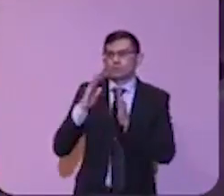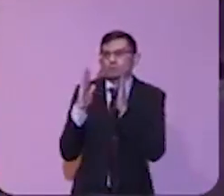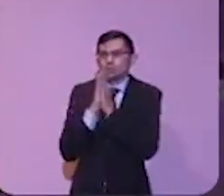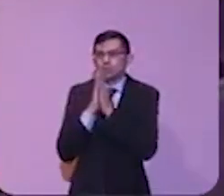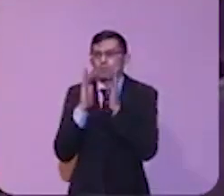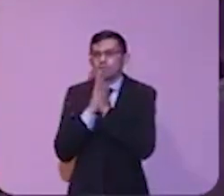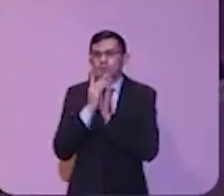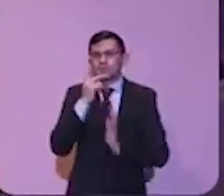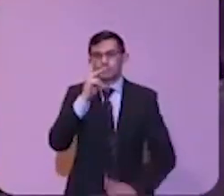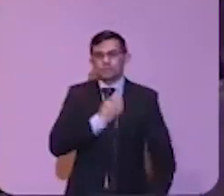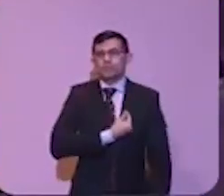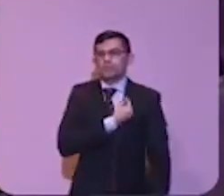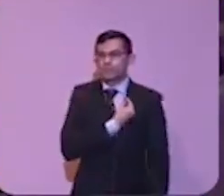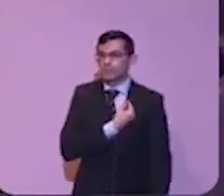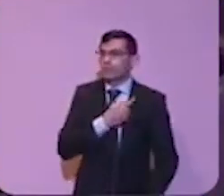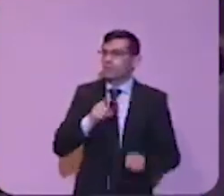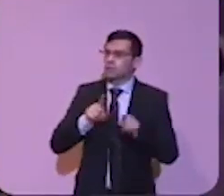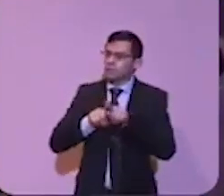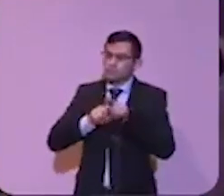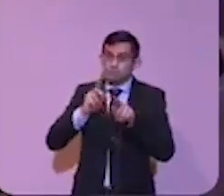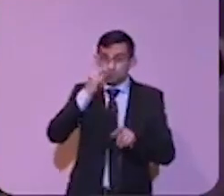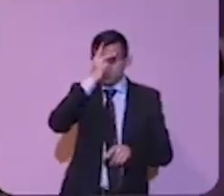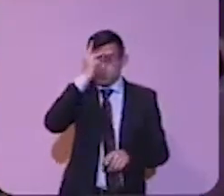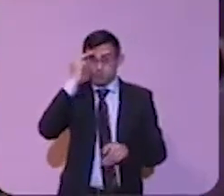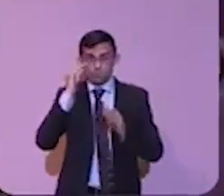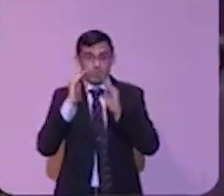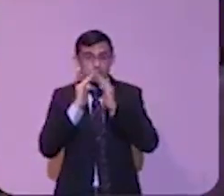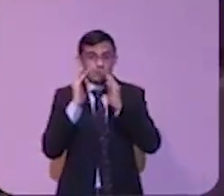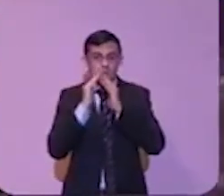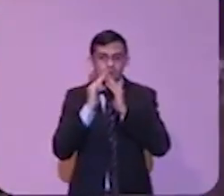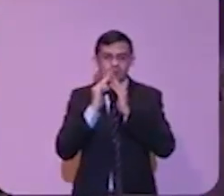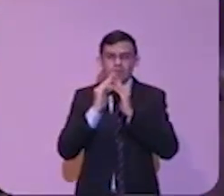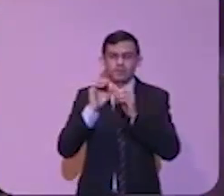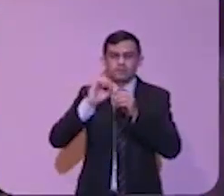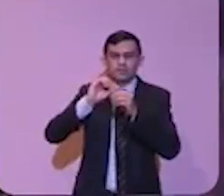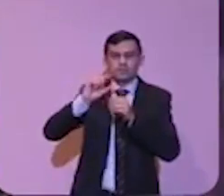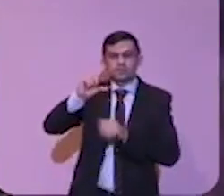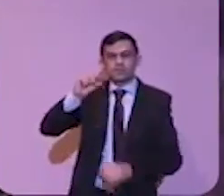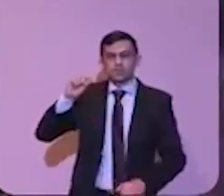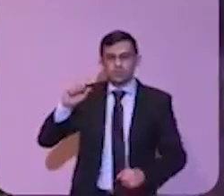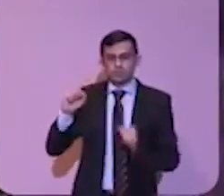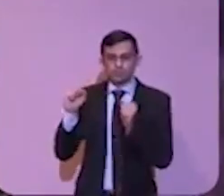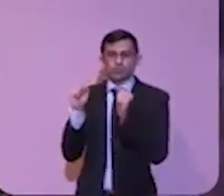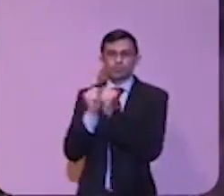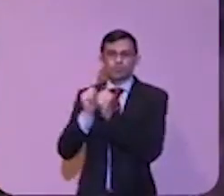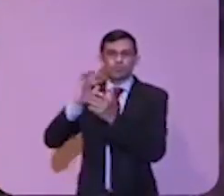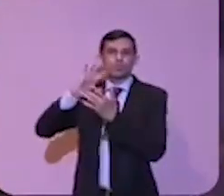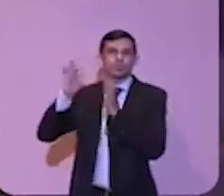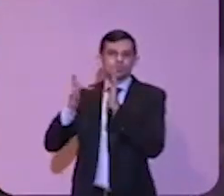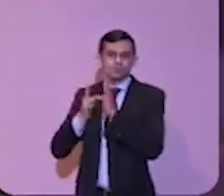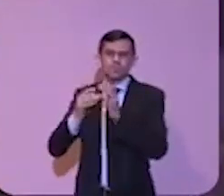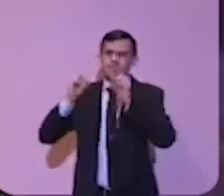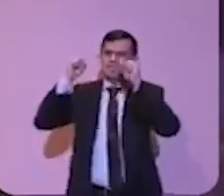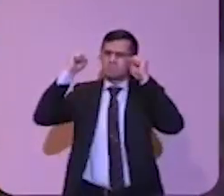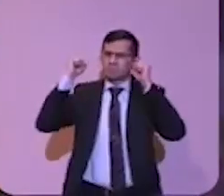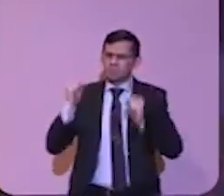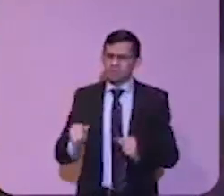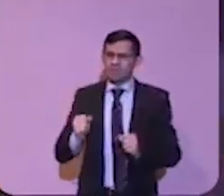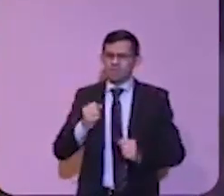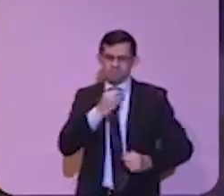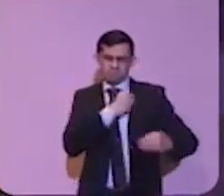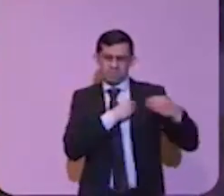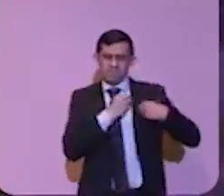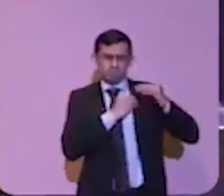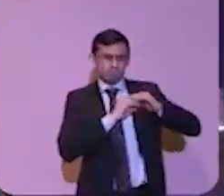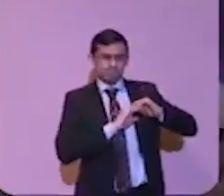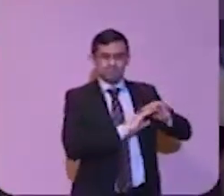você. E por você que está aí em casa também, tomando essa decisão ao lado de Jesus, de poder lutar contra o